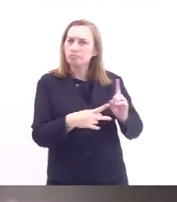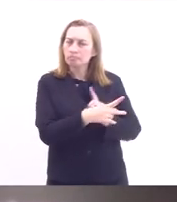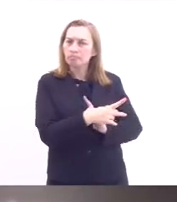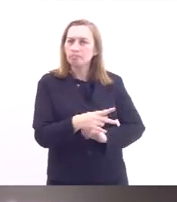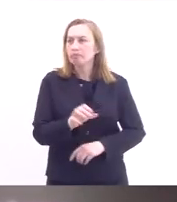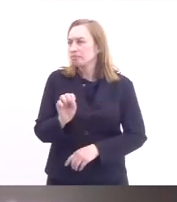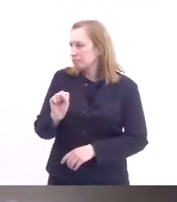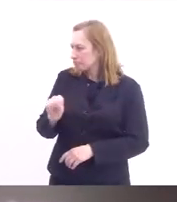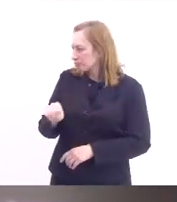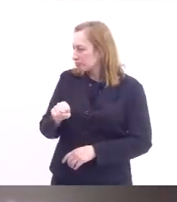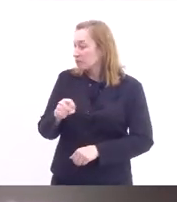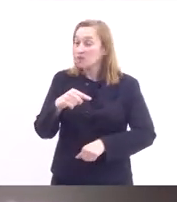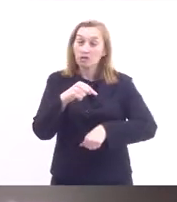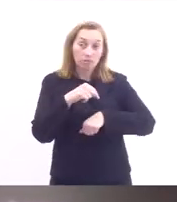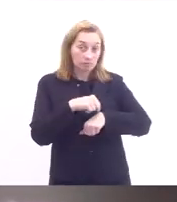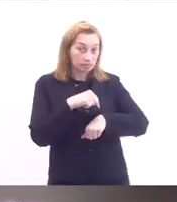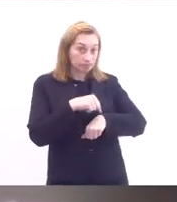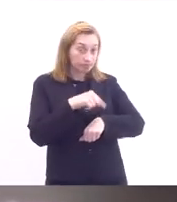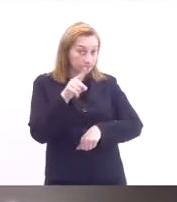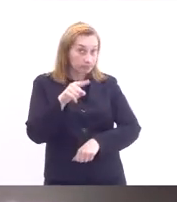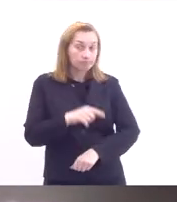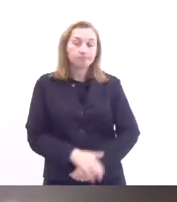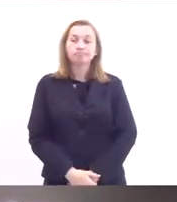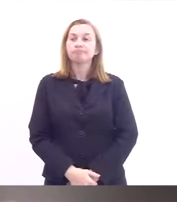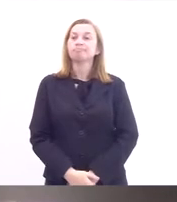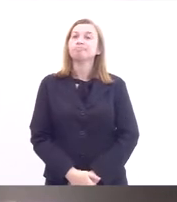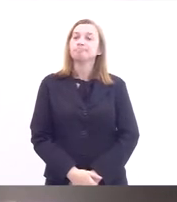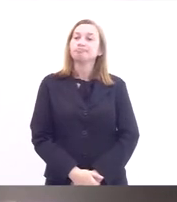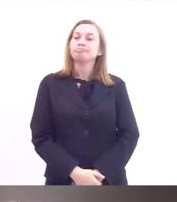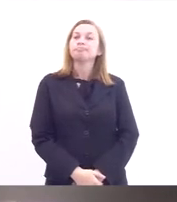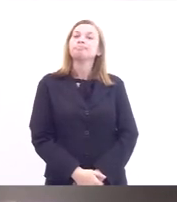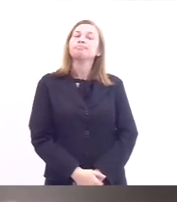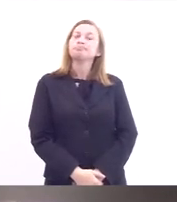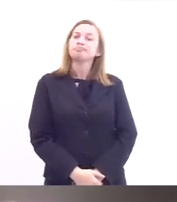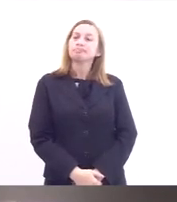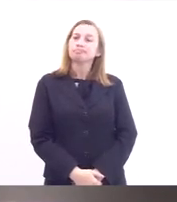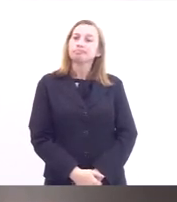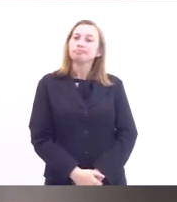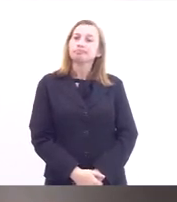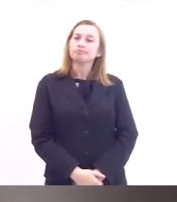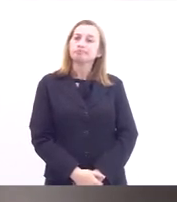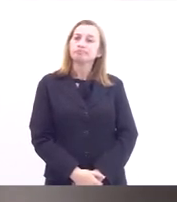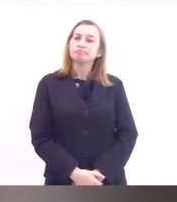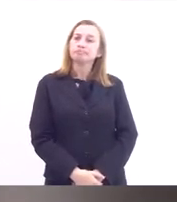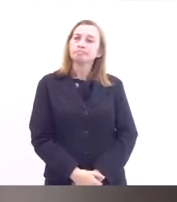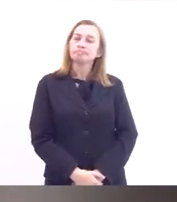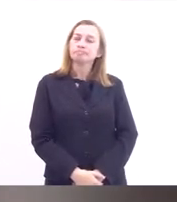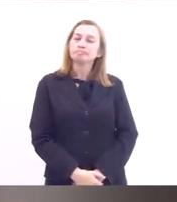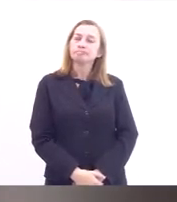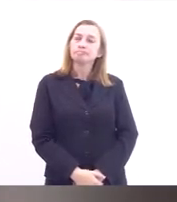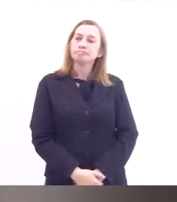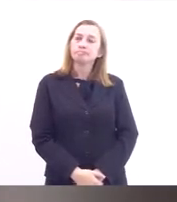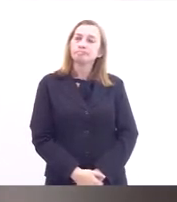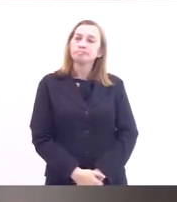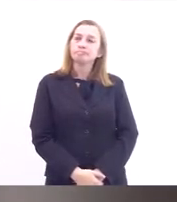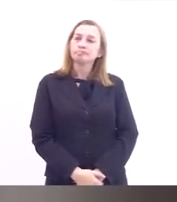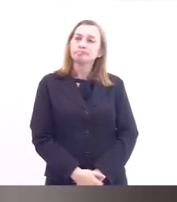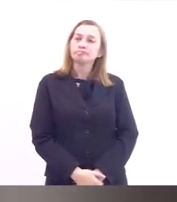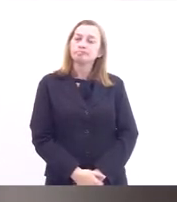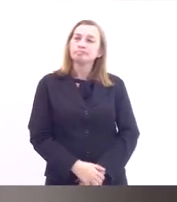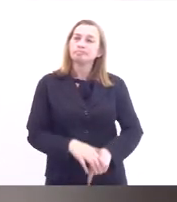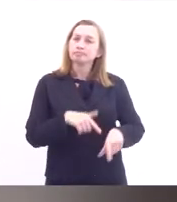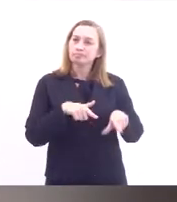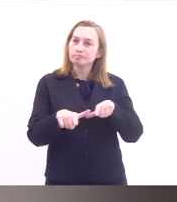Sim. Né? Então, nesse momento, né, e é um momento, ele está mais capitalizado. A gente vai ter que